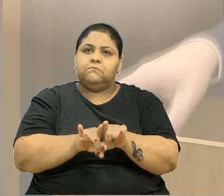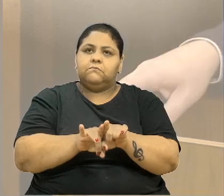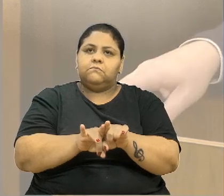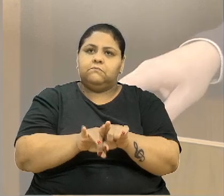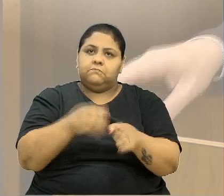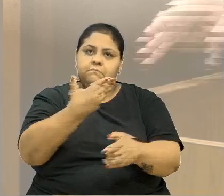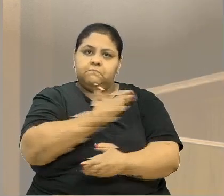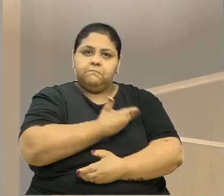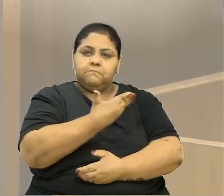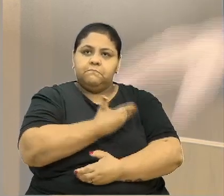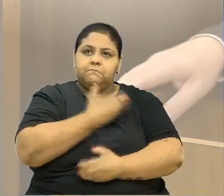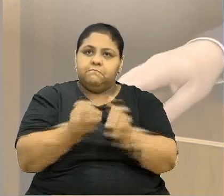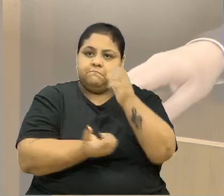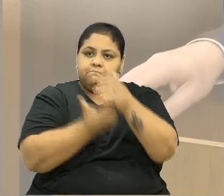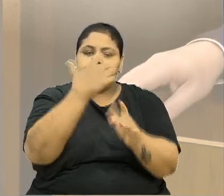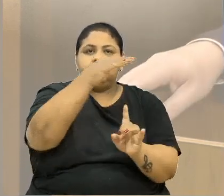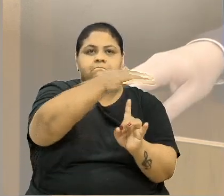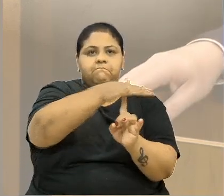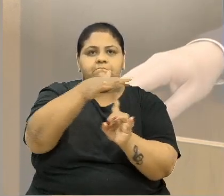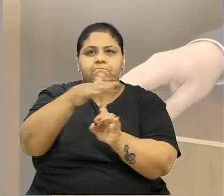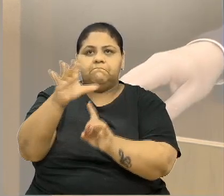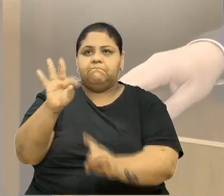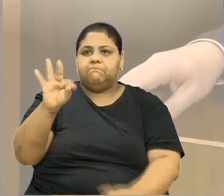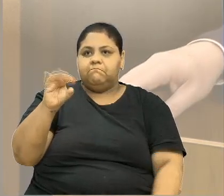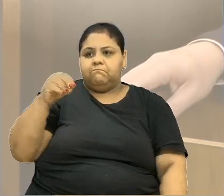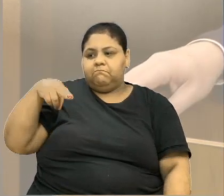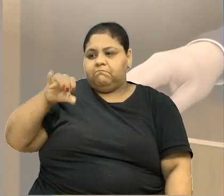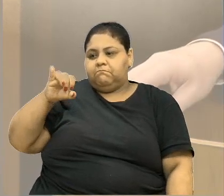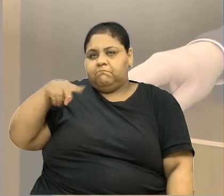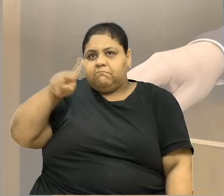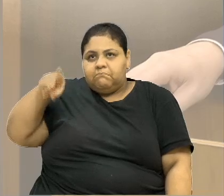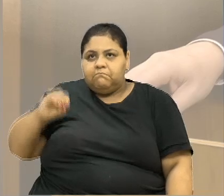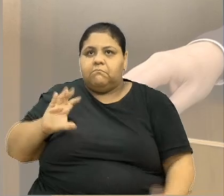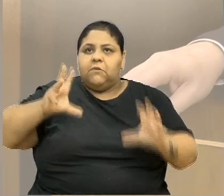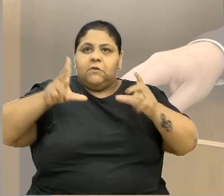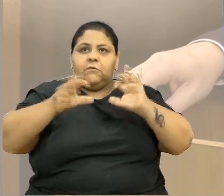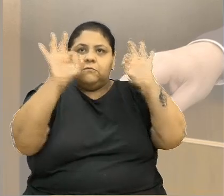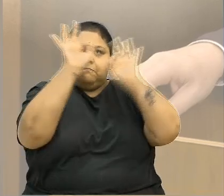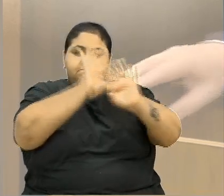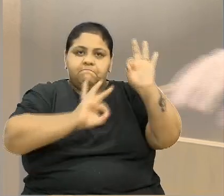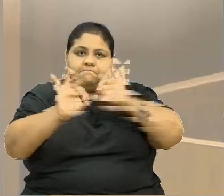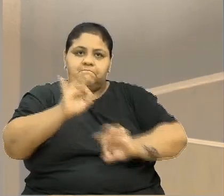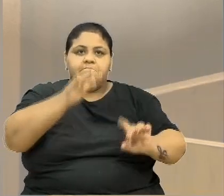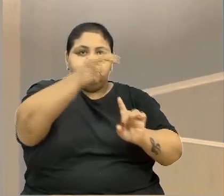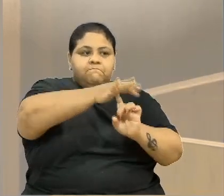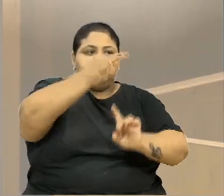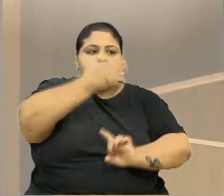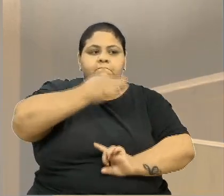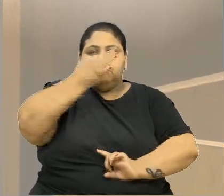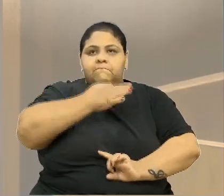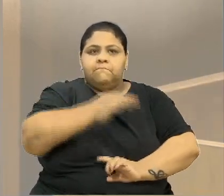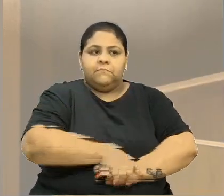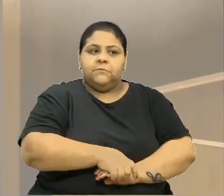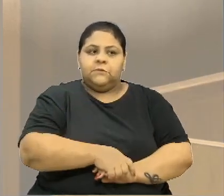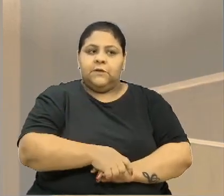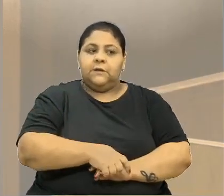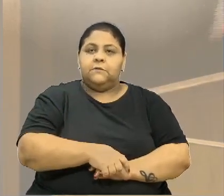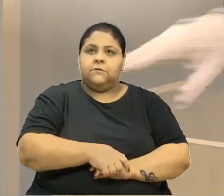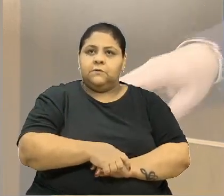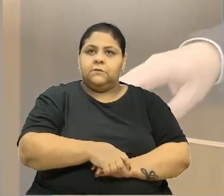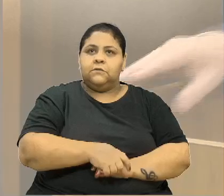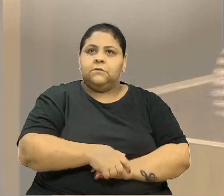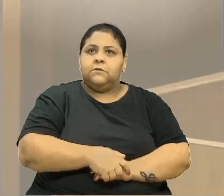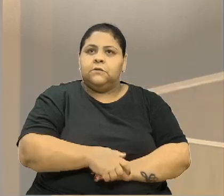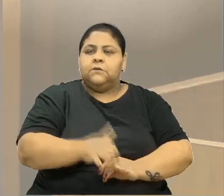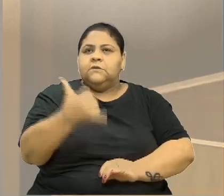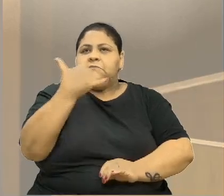amigo, também idealizador dessa feira, Toninho Feldman, todos os organizadores dessa importante feira de Caxias do Sul. Desculpe, não